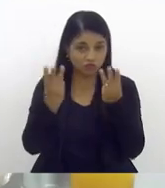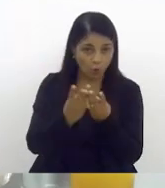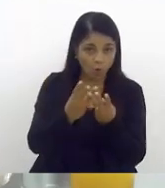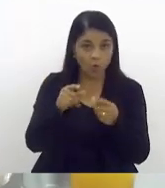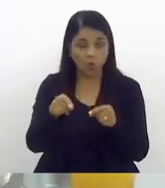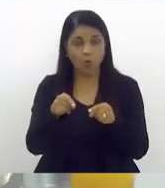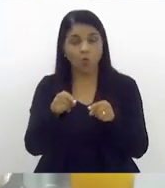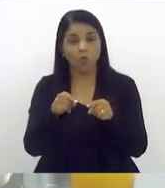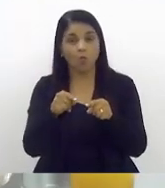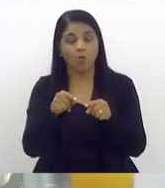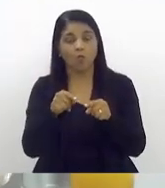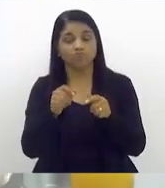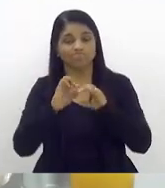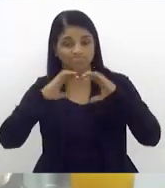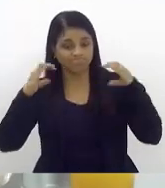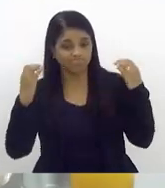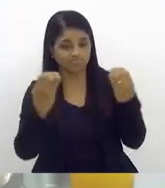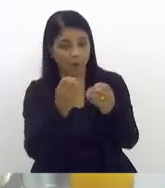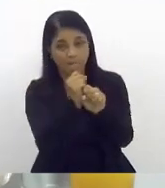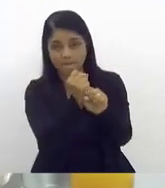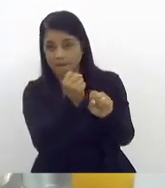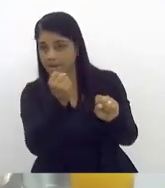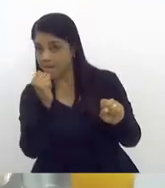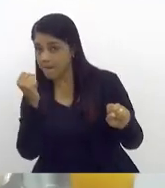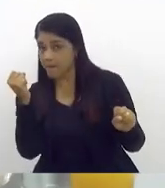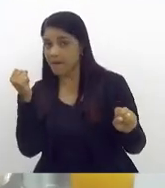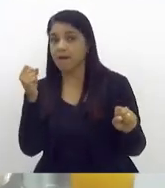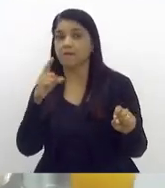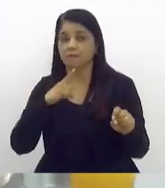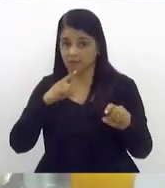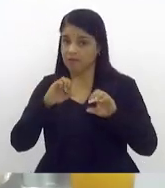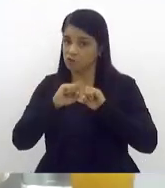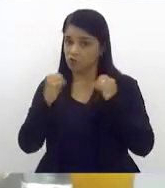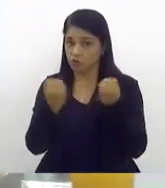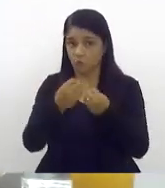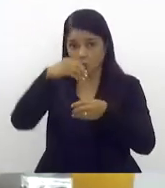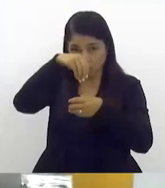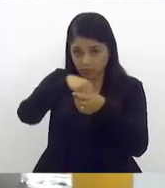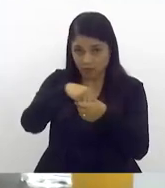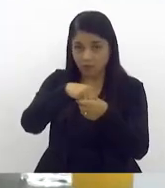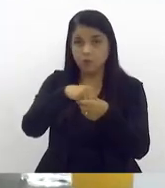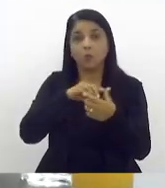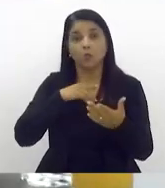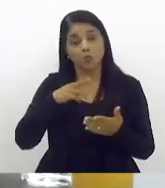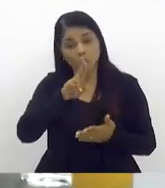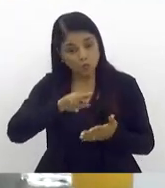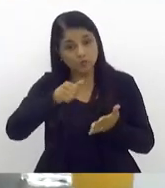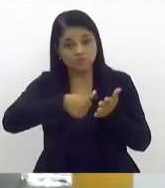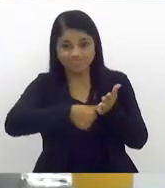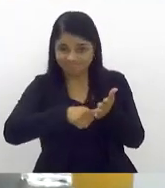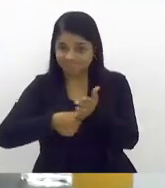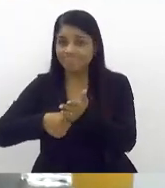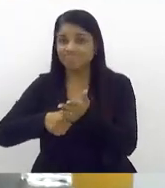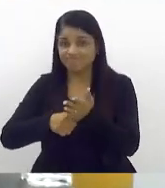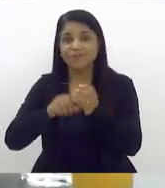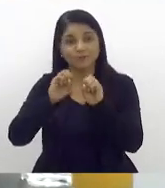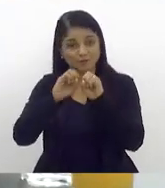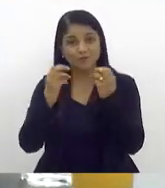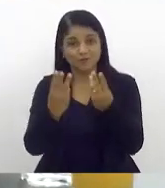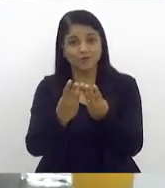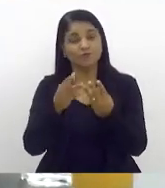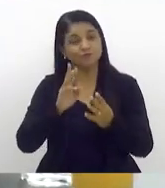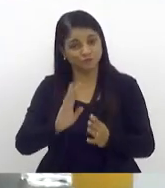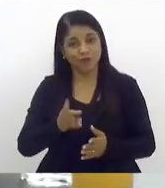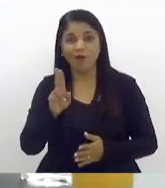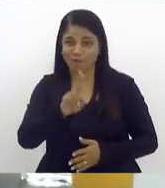capacidade lá gigantesca do estádio. E lá também utiliza a biometria nos shows, que dá mais segurança.